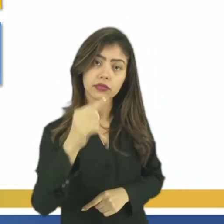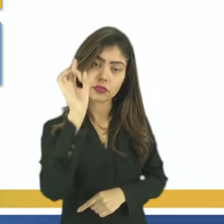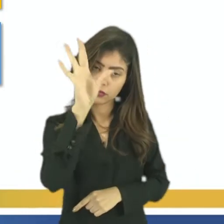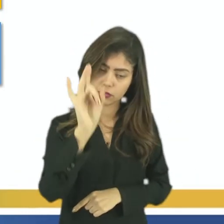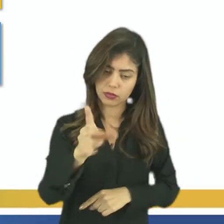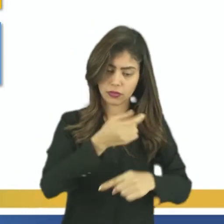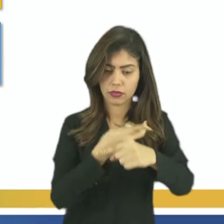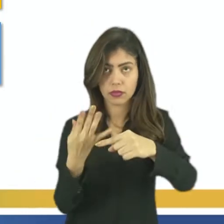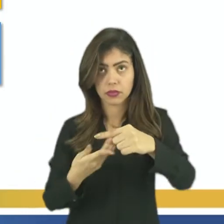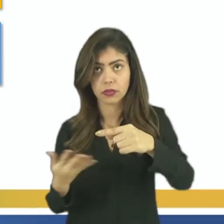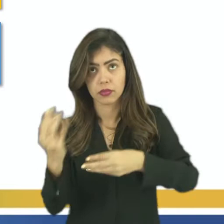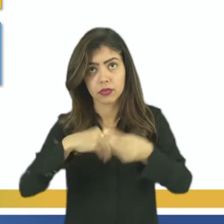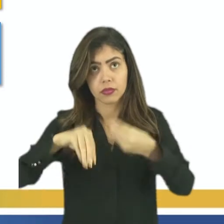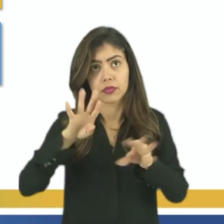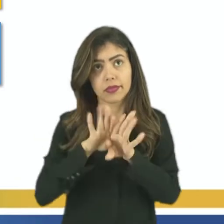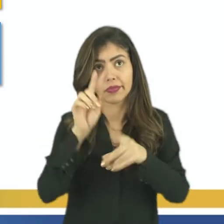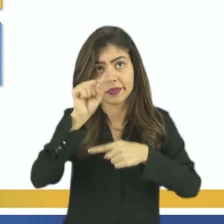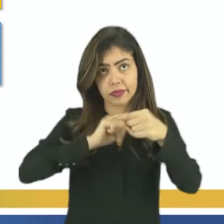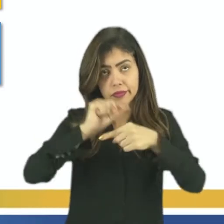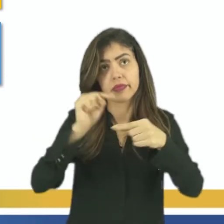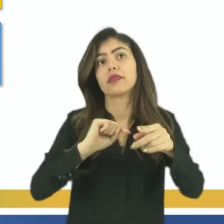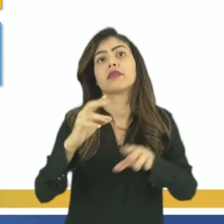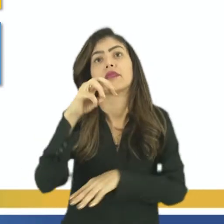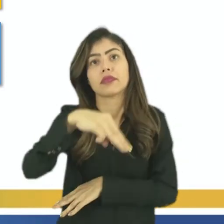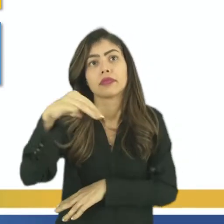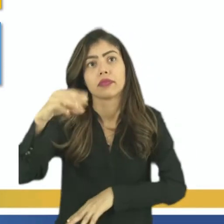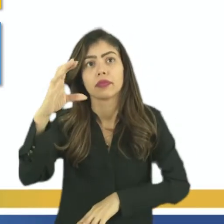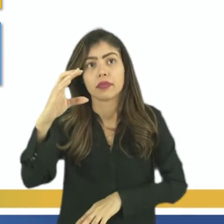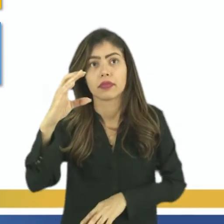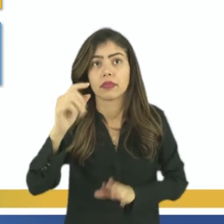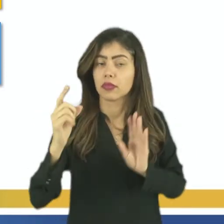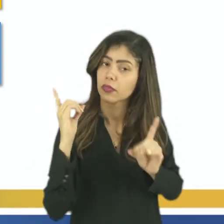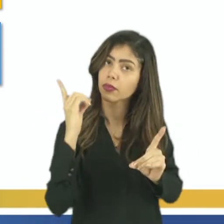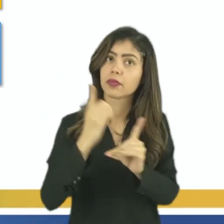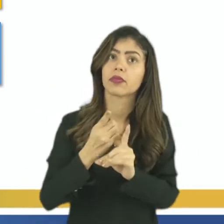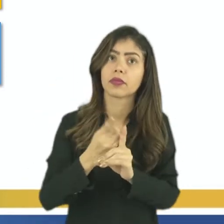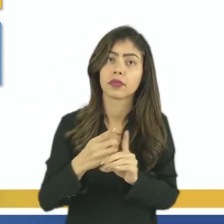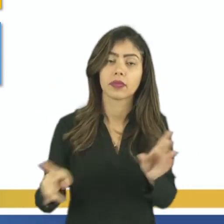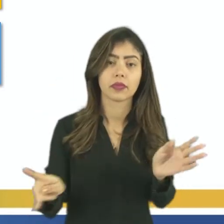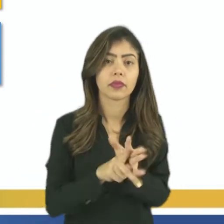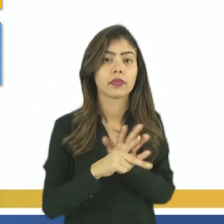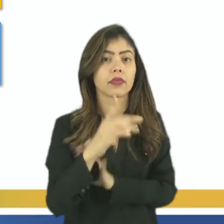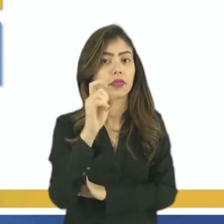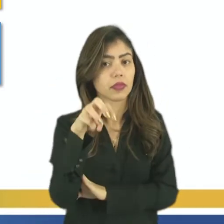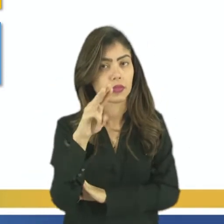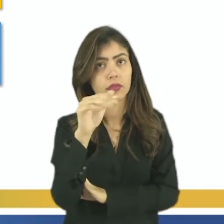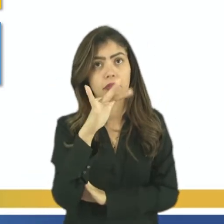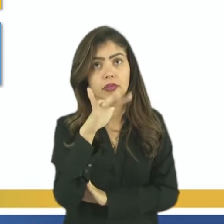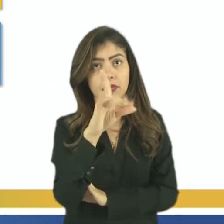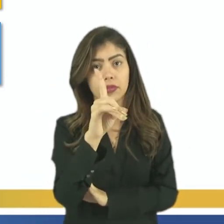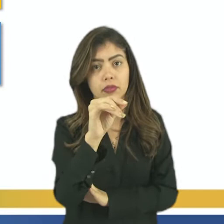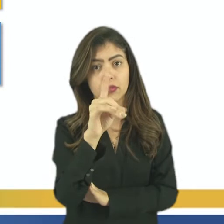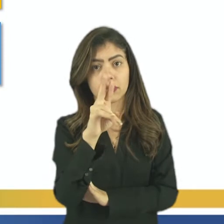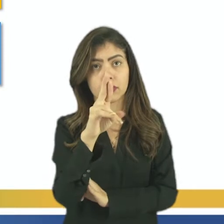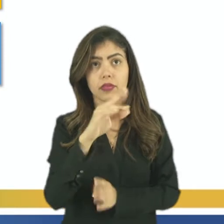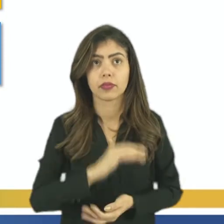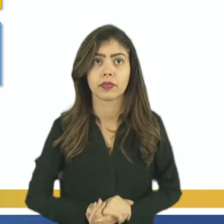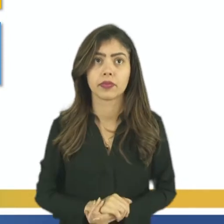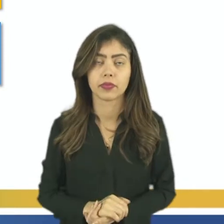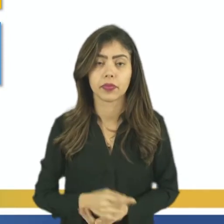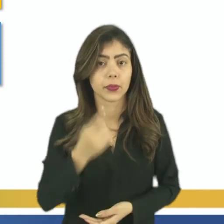para cada fração envolvida a gente vai dividir o mc encontrado pelo seu respectivo deve na dor certo